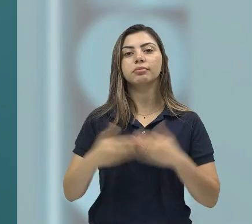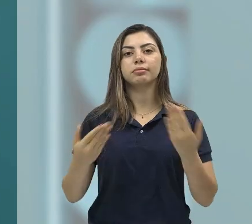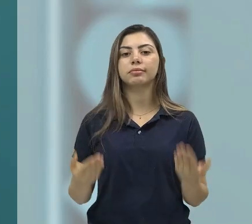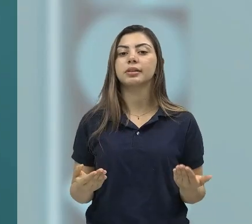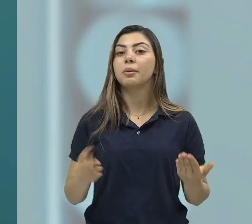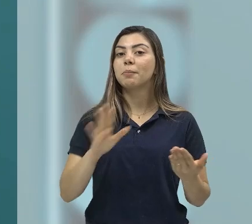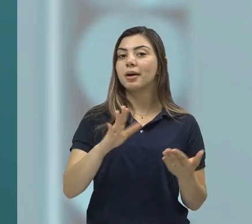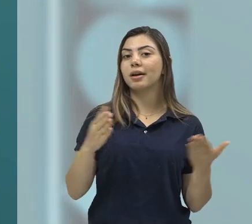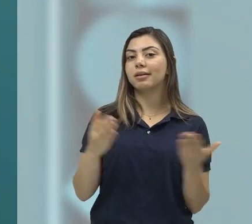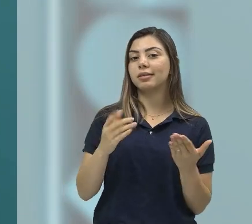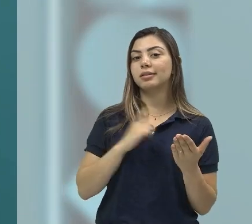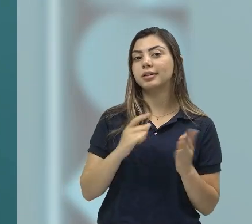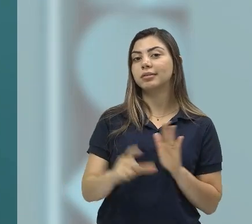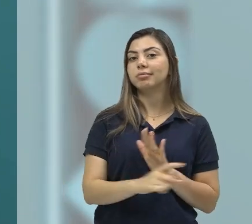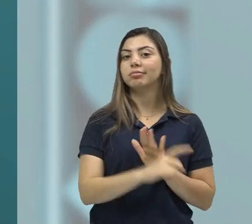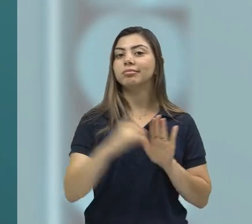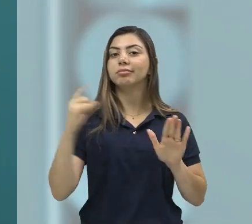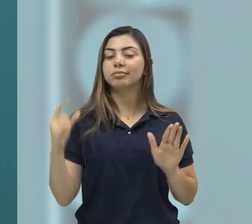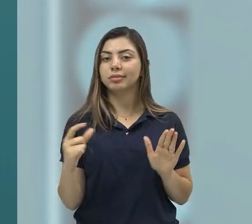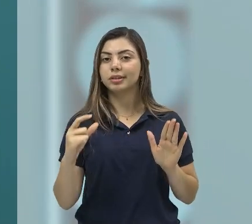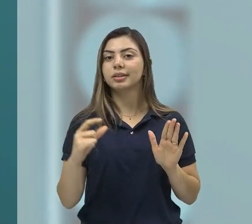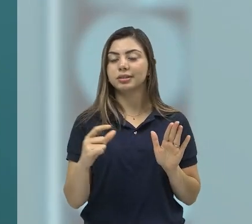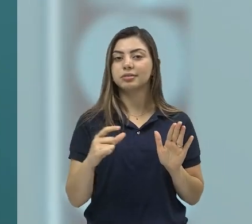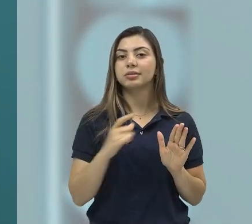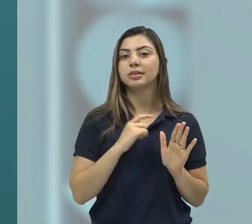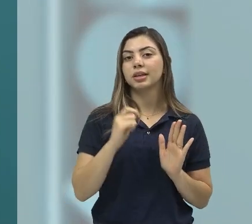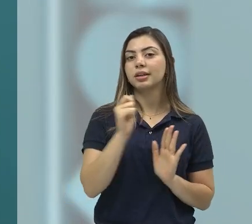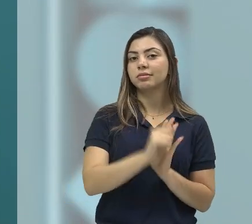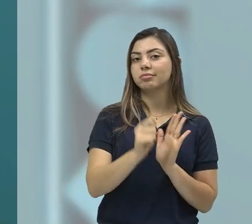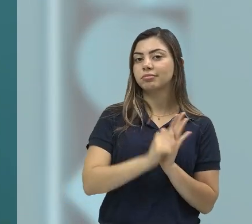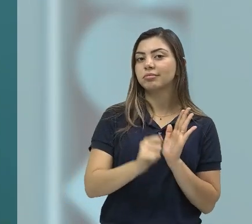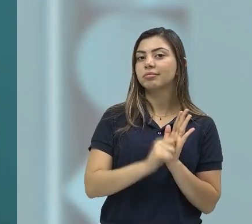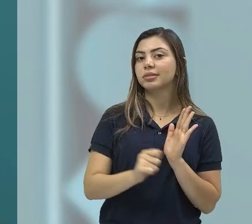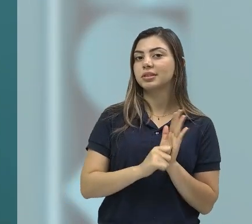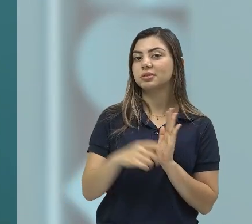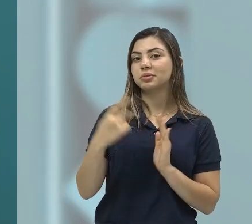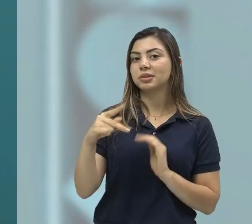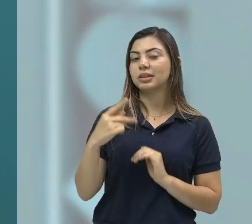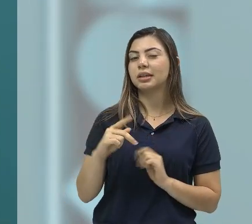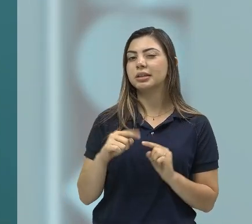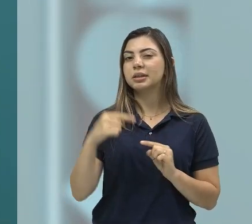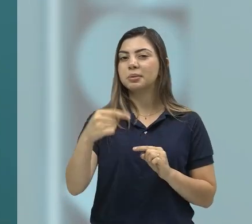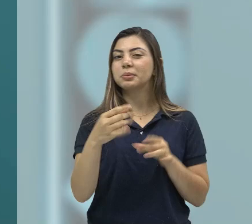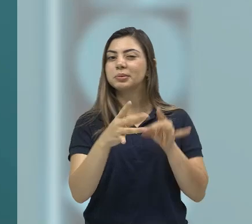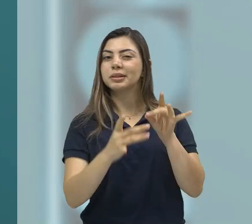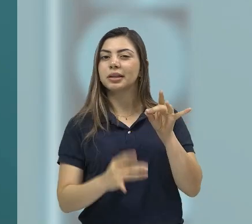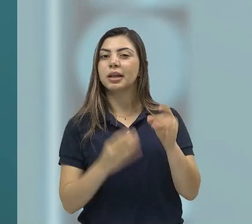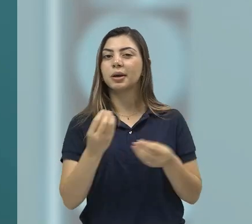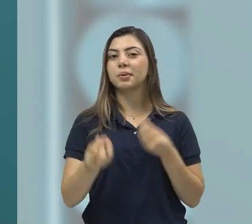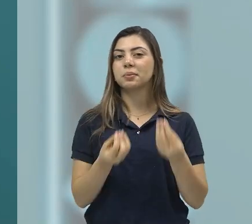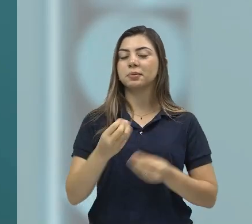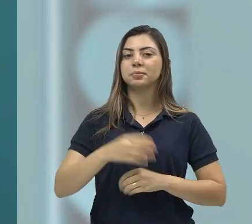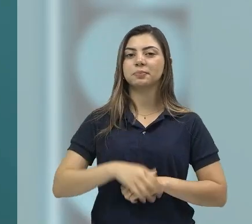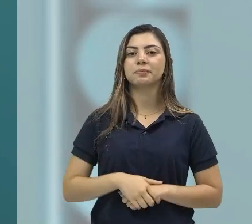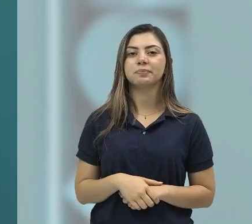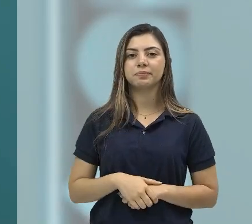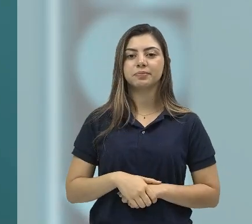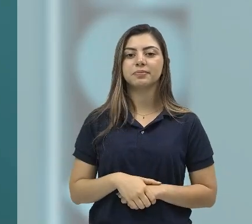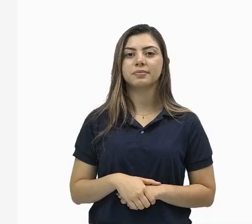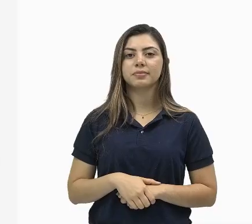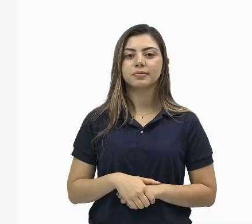agora um pouquinho do trecho aí da obra Um Rio Sem Fim e depois a gente vai falar um pouquinho sobre essa obra.